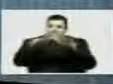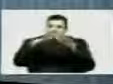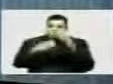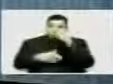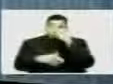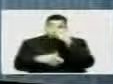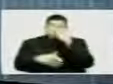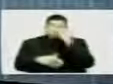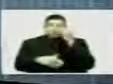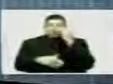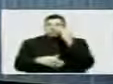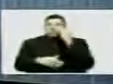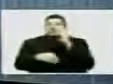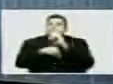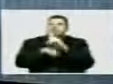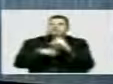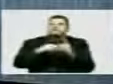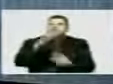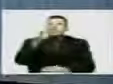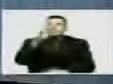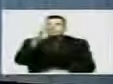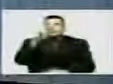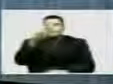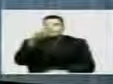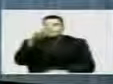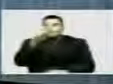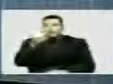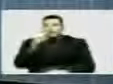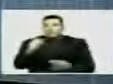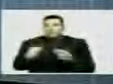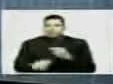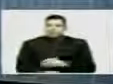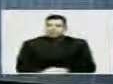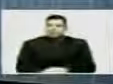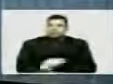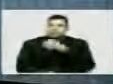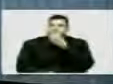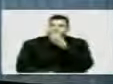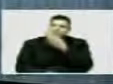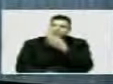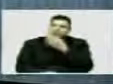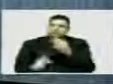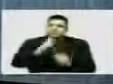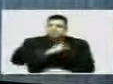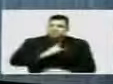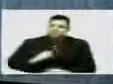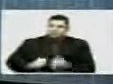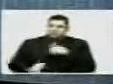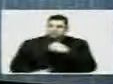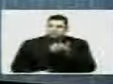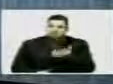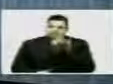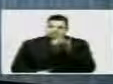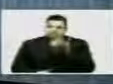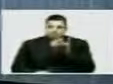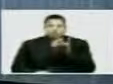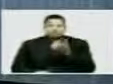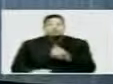sessão em homenagem que ocorrerá ato contínuo a este pequeno expediente. Senhor presidente, eu